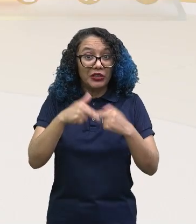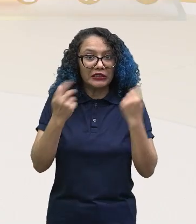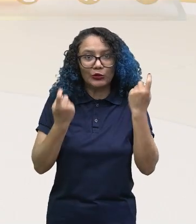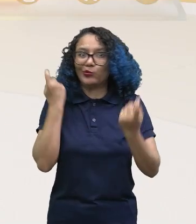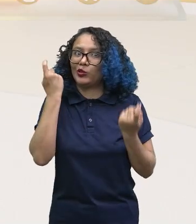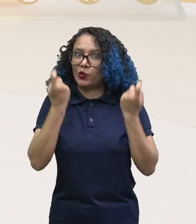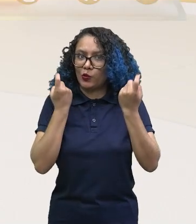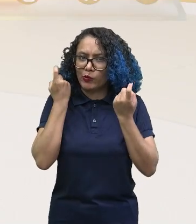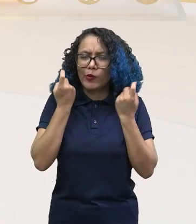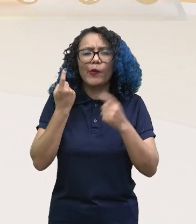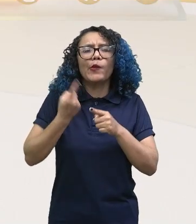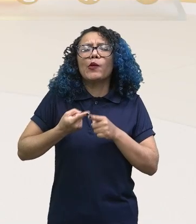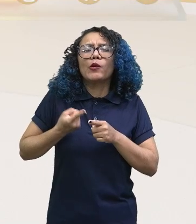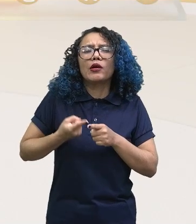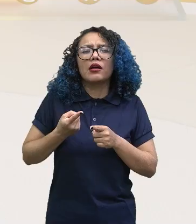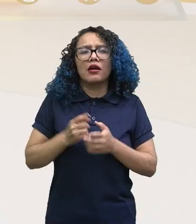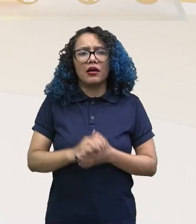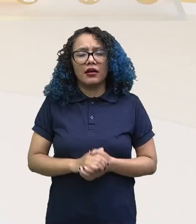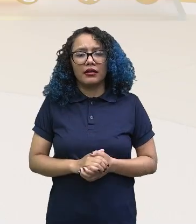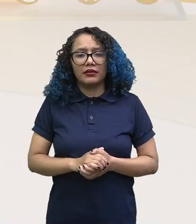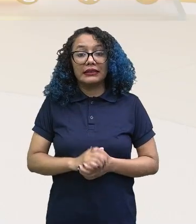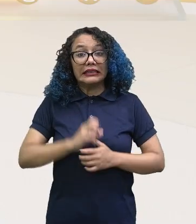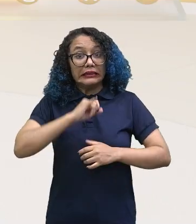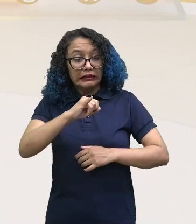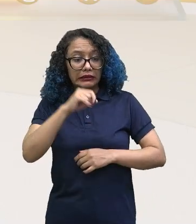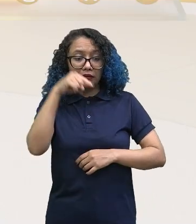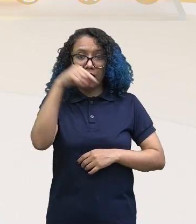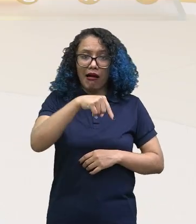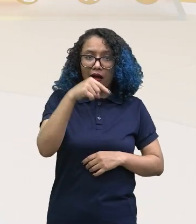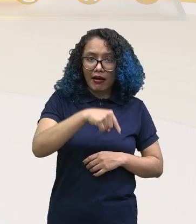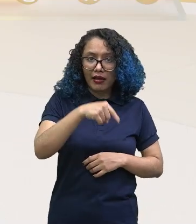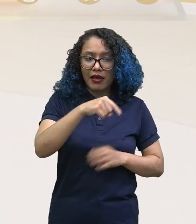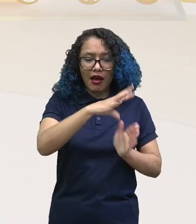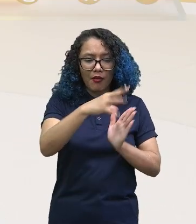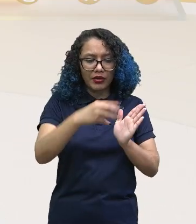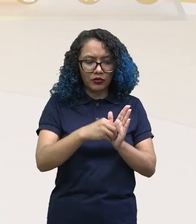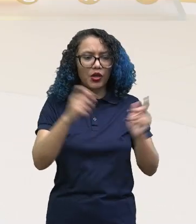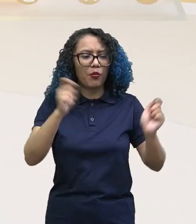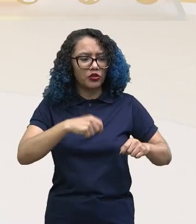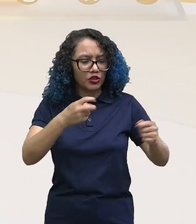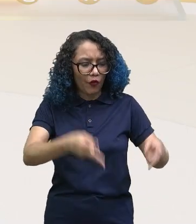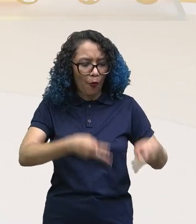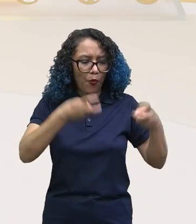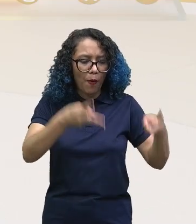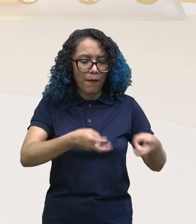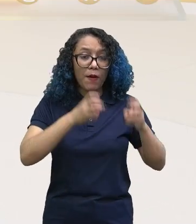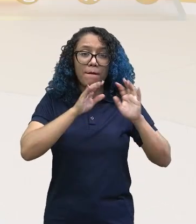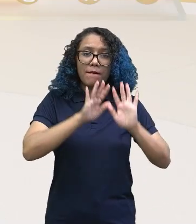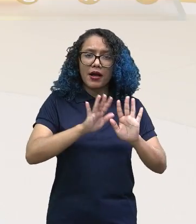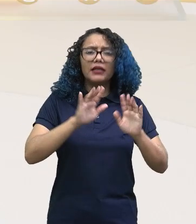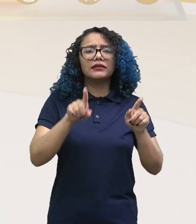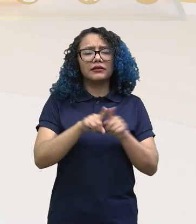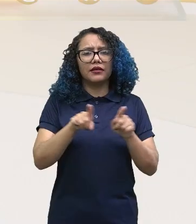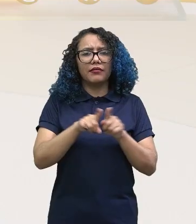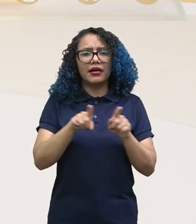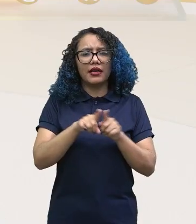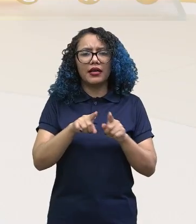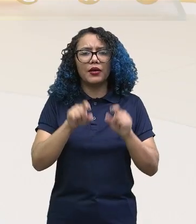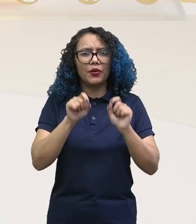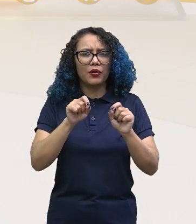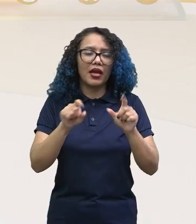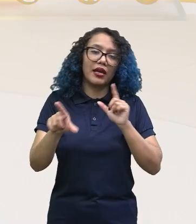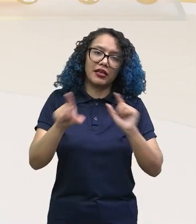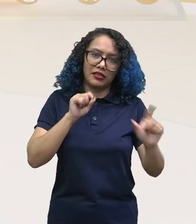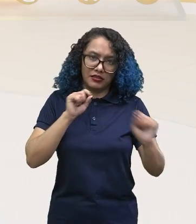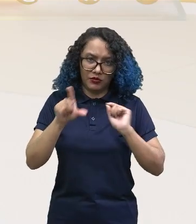preocupação, né? Se, né, a gente tem essa possibilidade de extração, porque tudo é uma questão também de